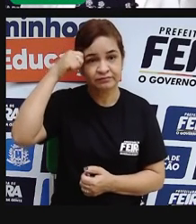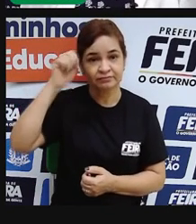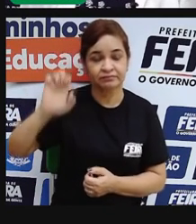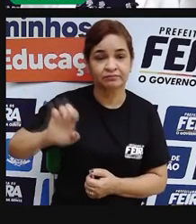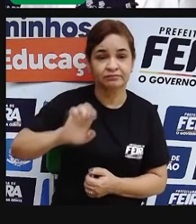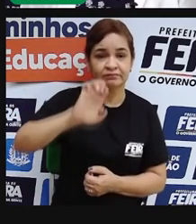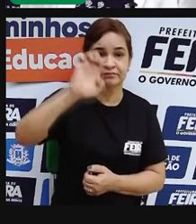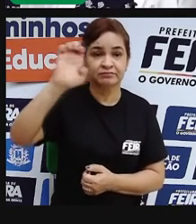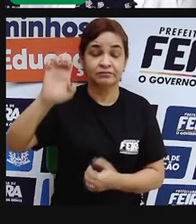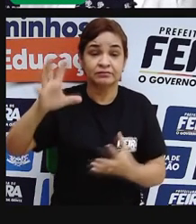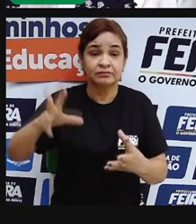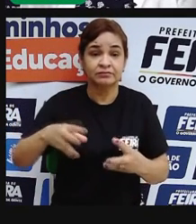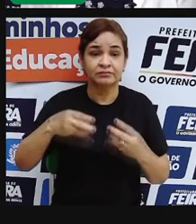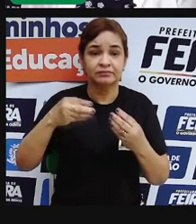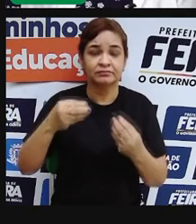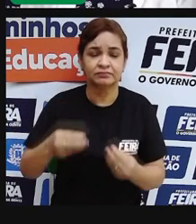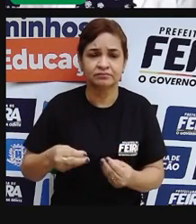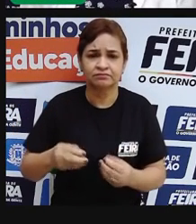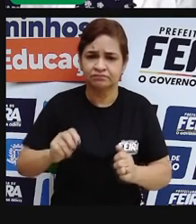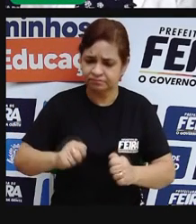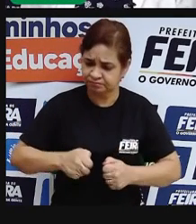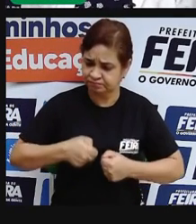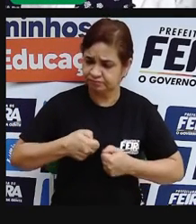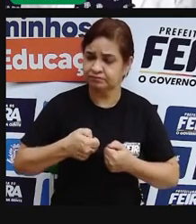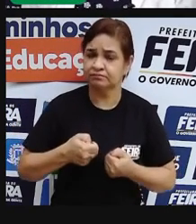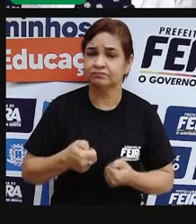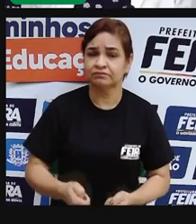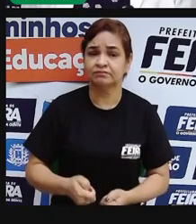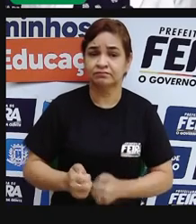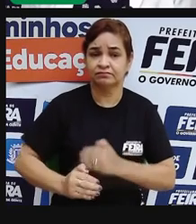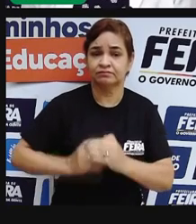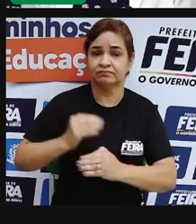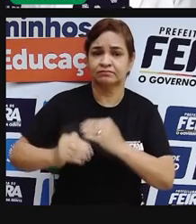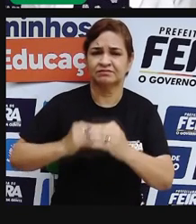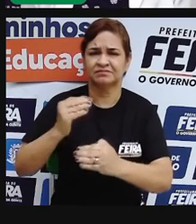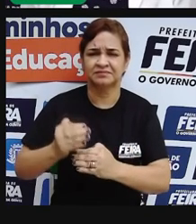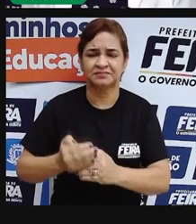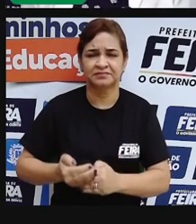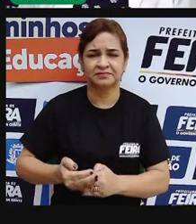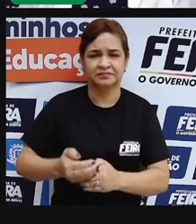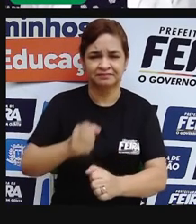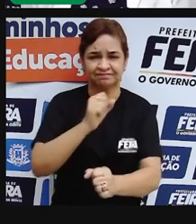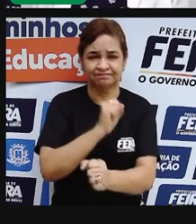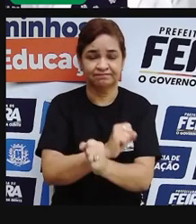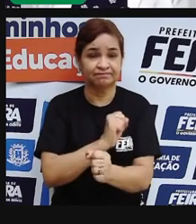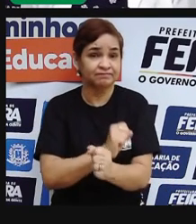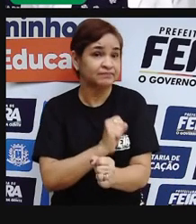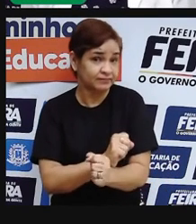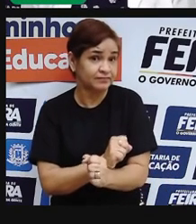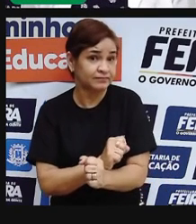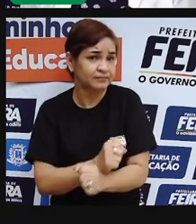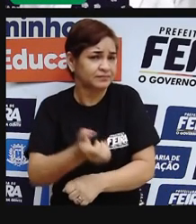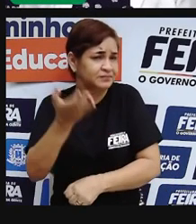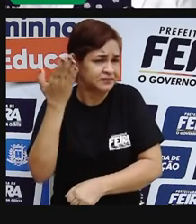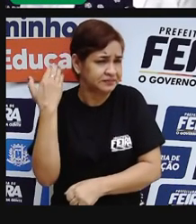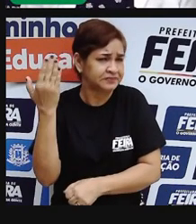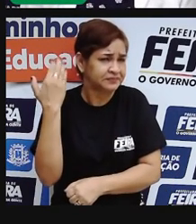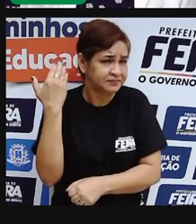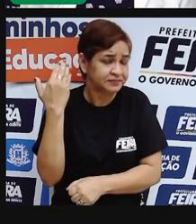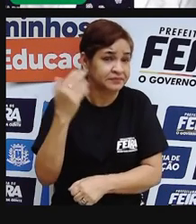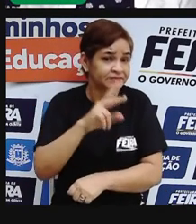Neide como elas resistiram ao processo de escravidão escravidão que ocorreu naquele país